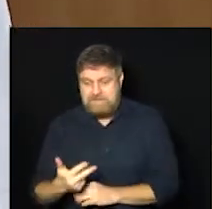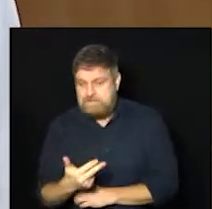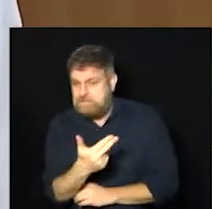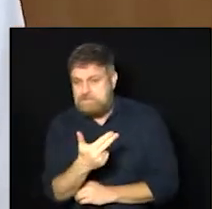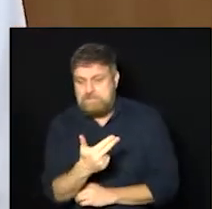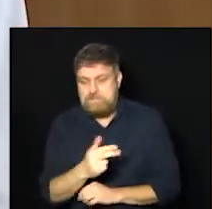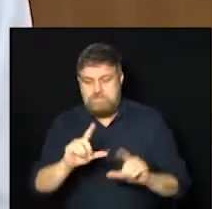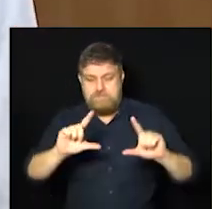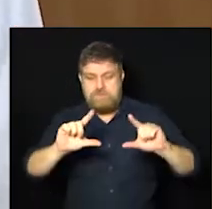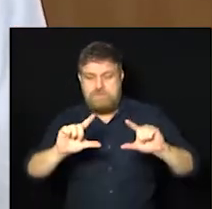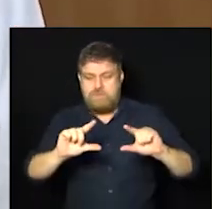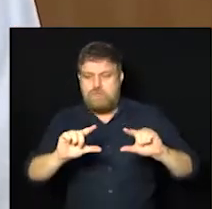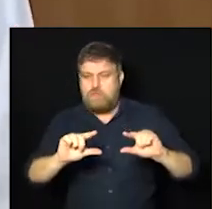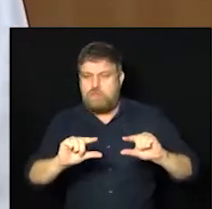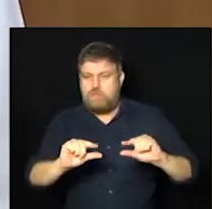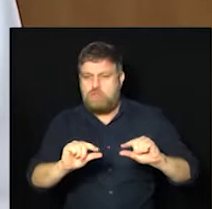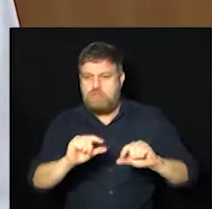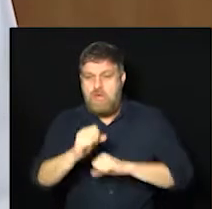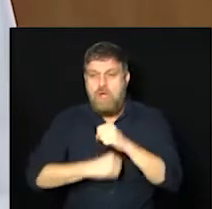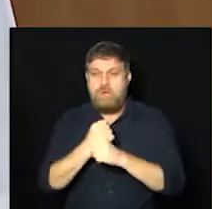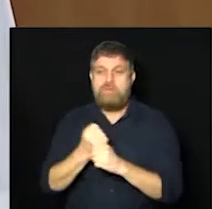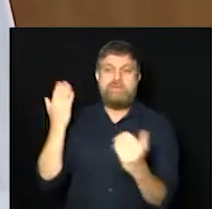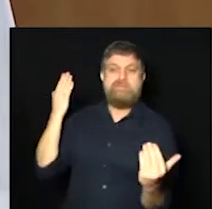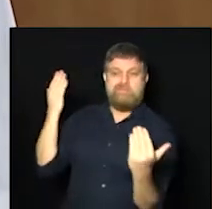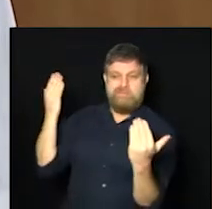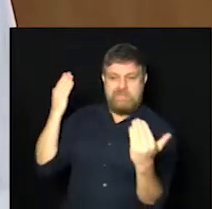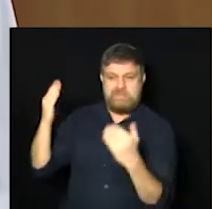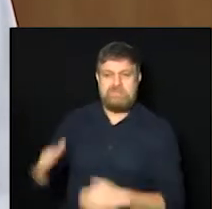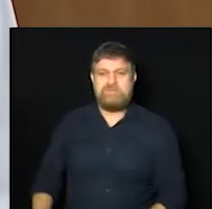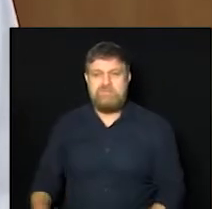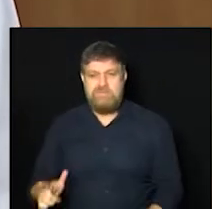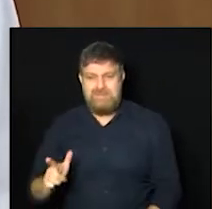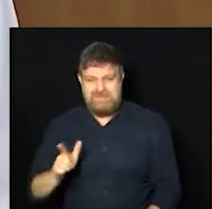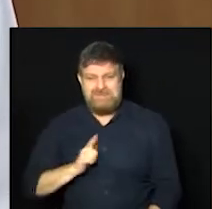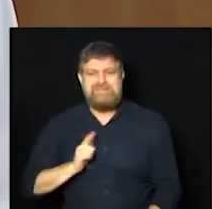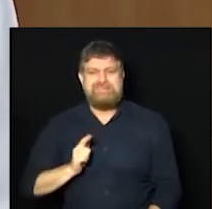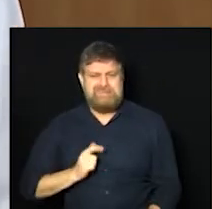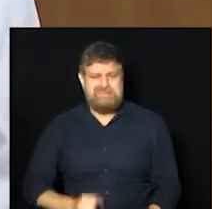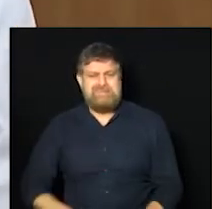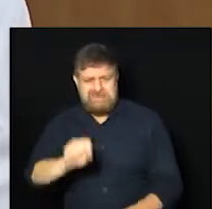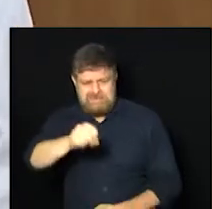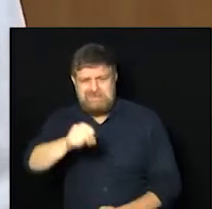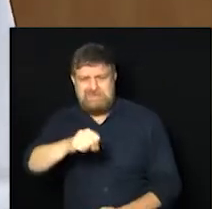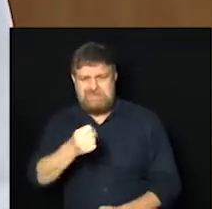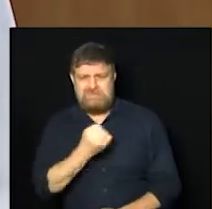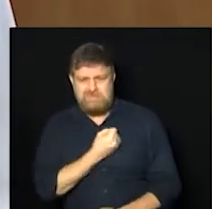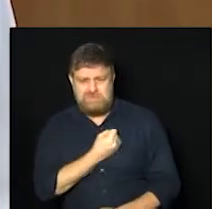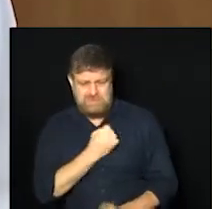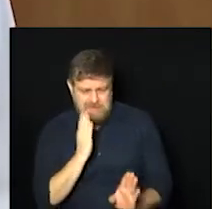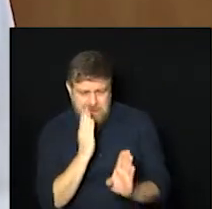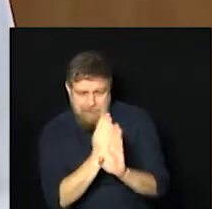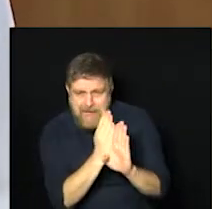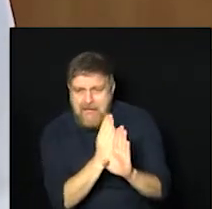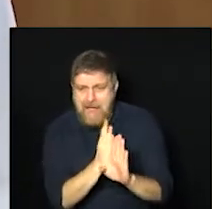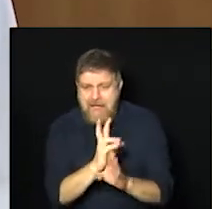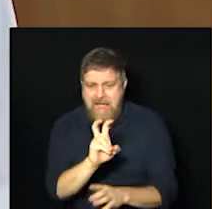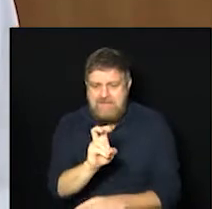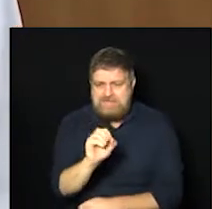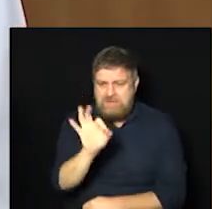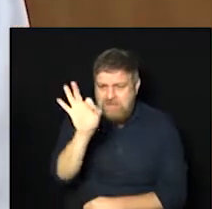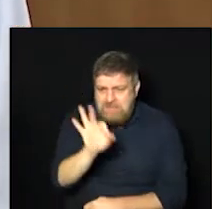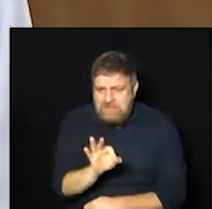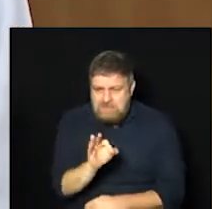que tivemos o ano passado. Então caiu consideravelmente, né, doutor? Caiu muito. Mais de 50% o